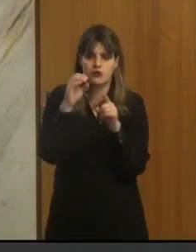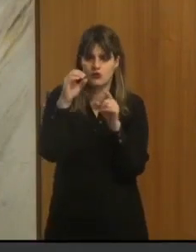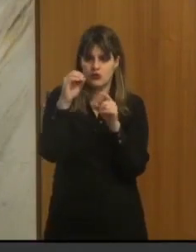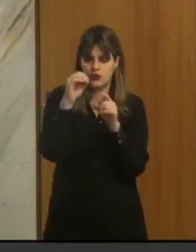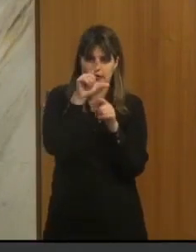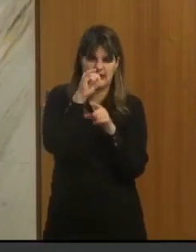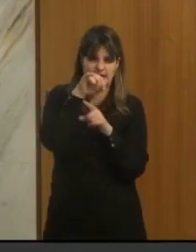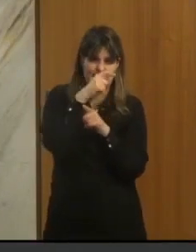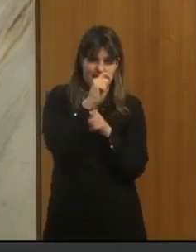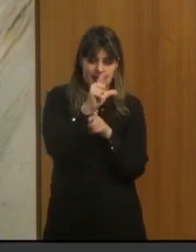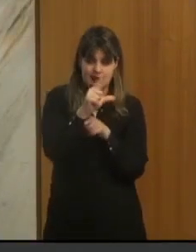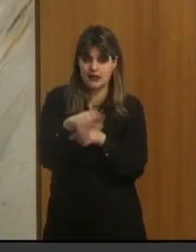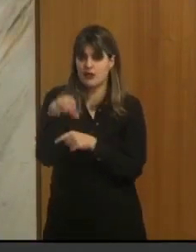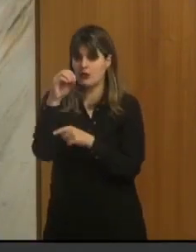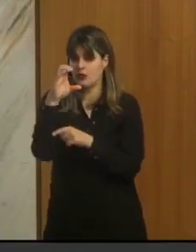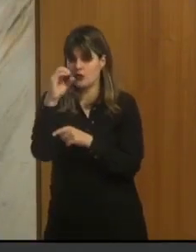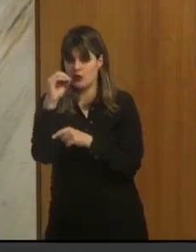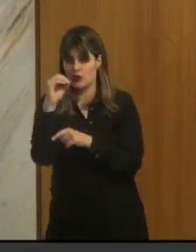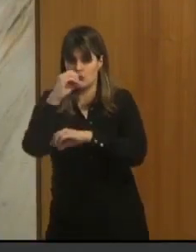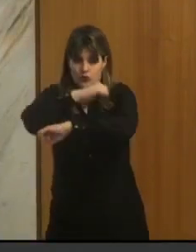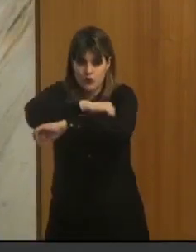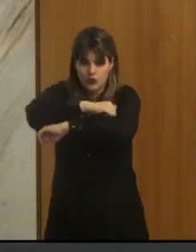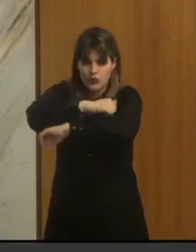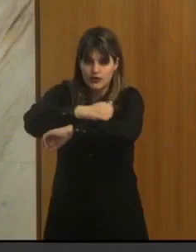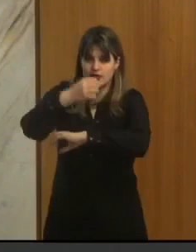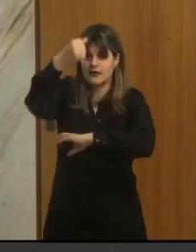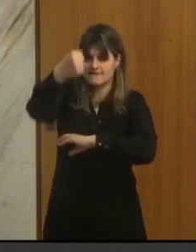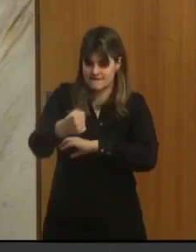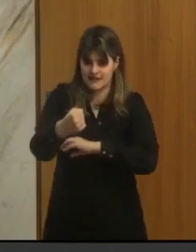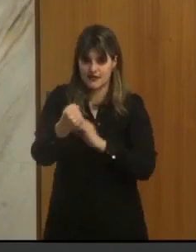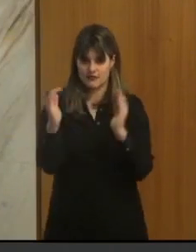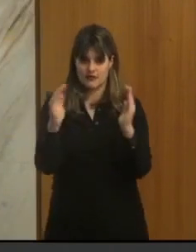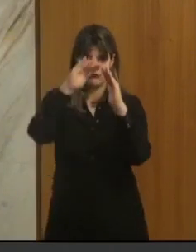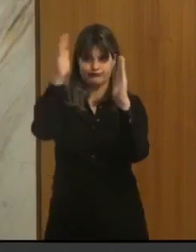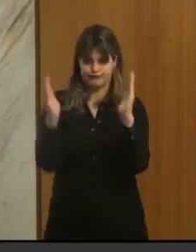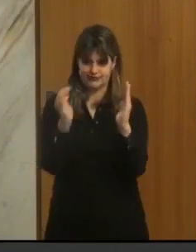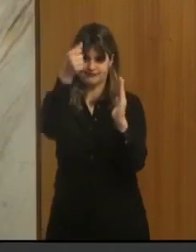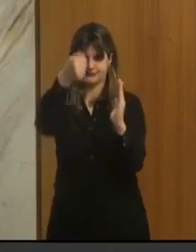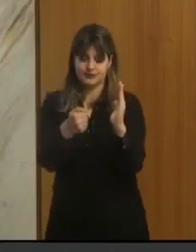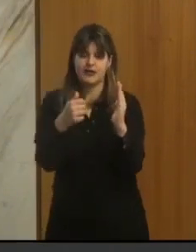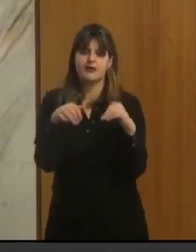um lintel de uma janela, teria um colunel no centro, mas que são elementos,